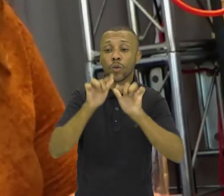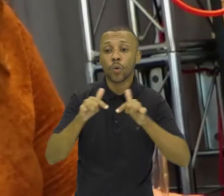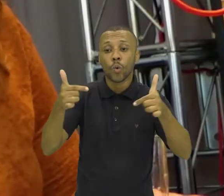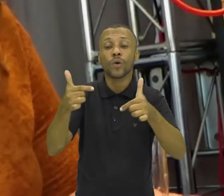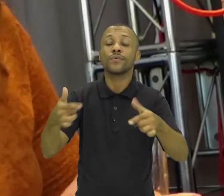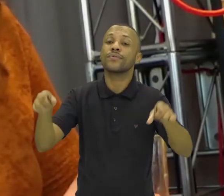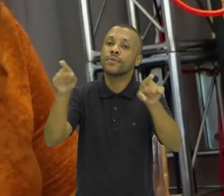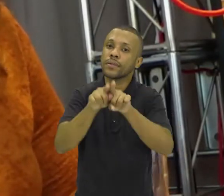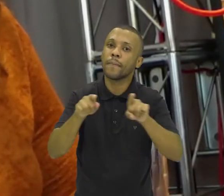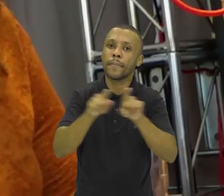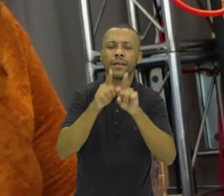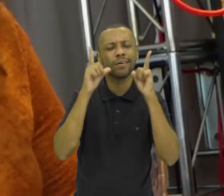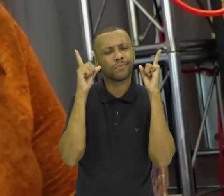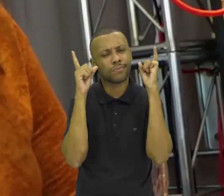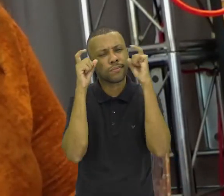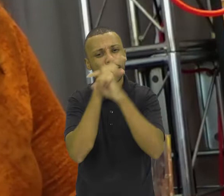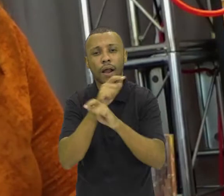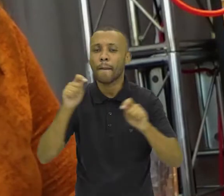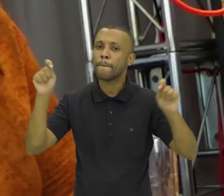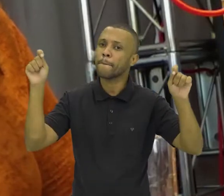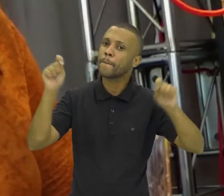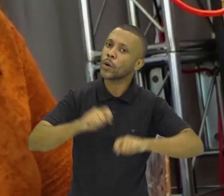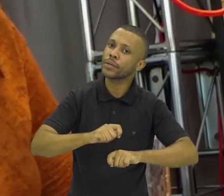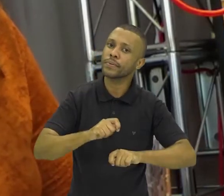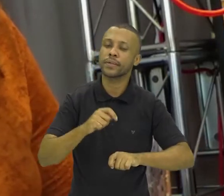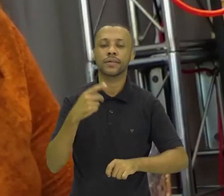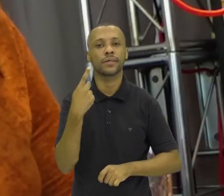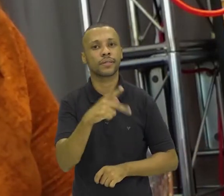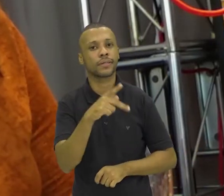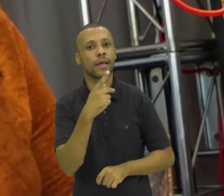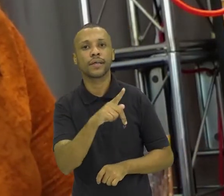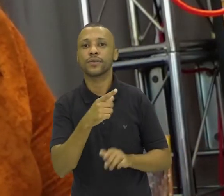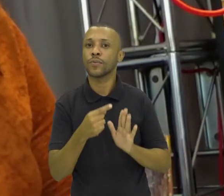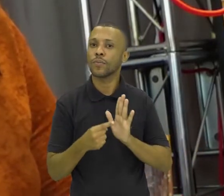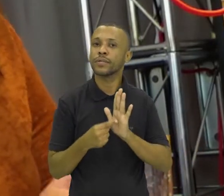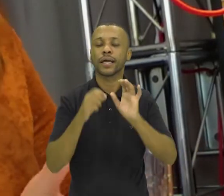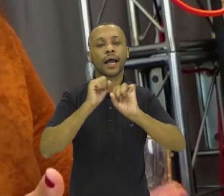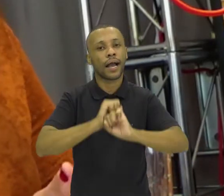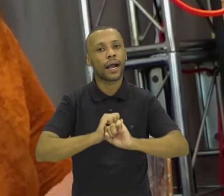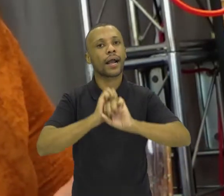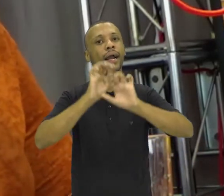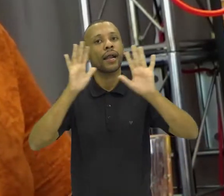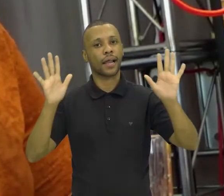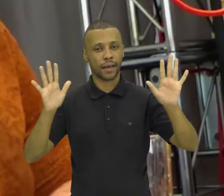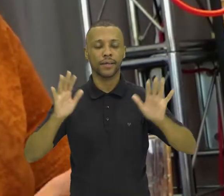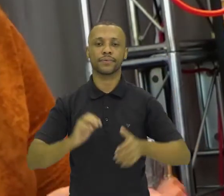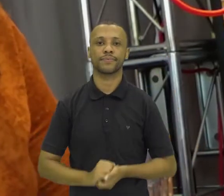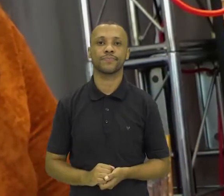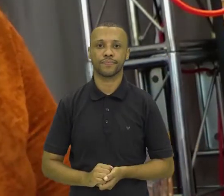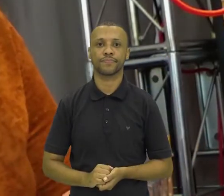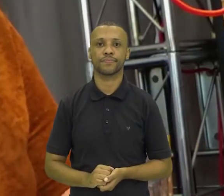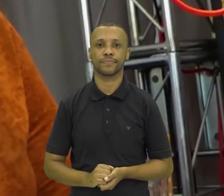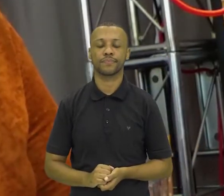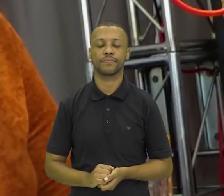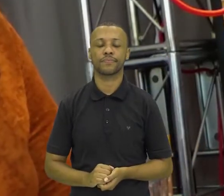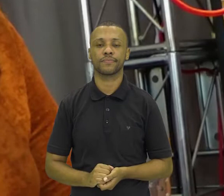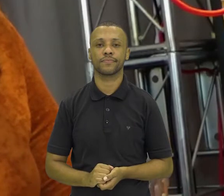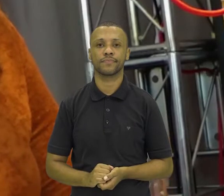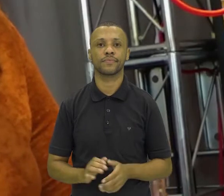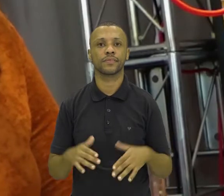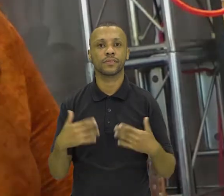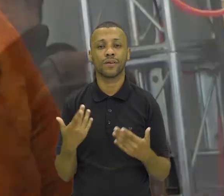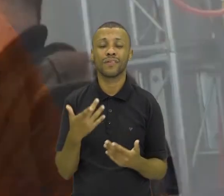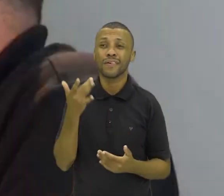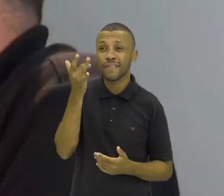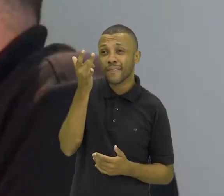E dificulta muito também a possibilidade dessa cidade para todos, né? Do mundo Tem uma para coisa que todos.